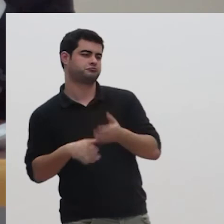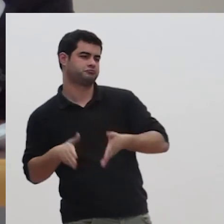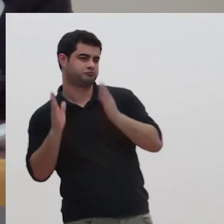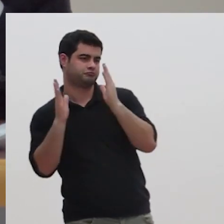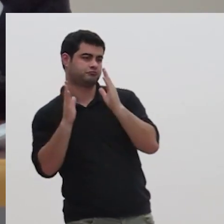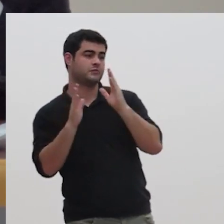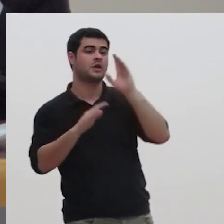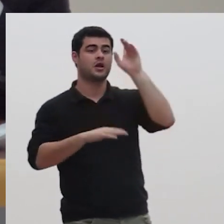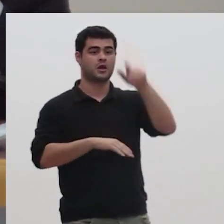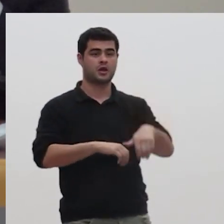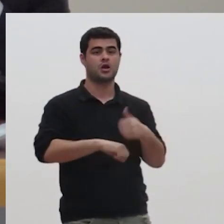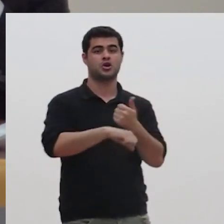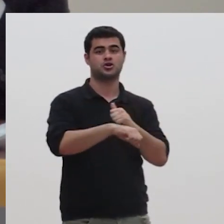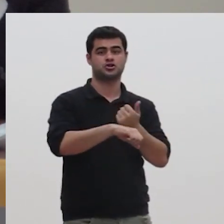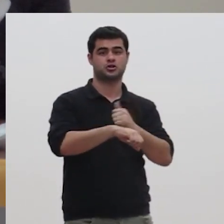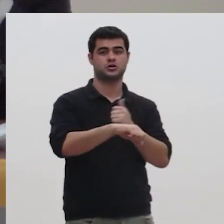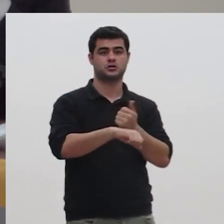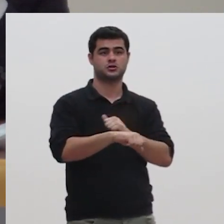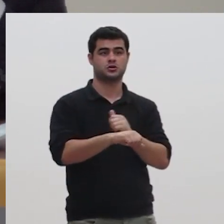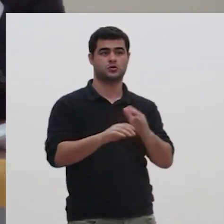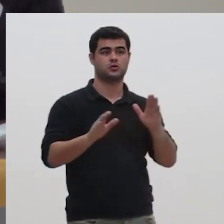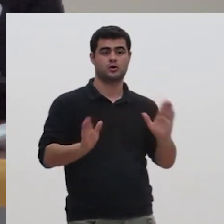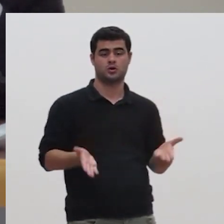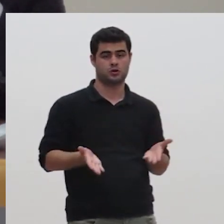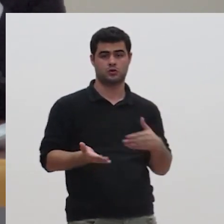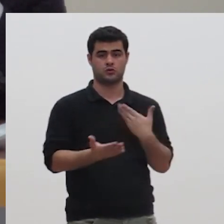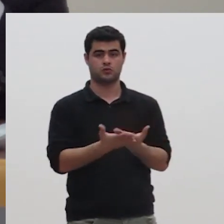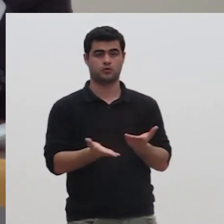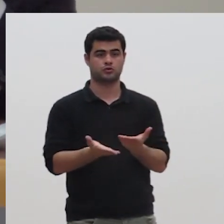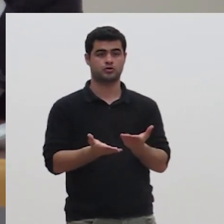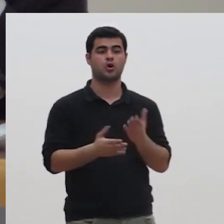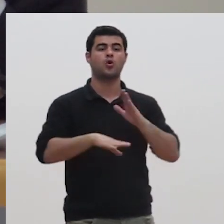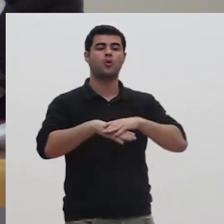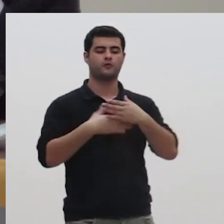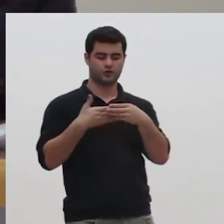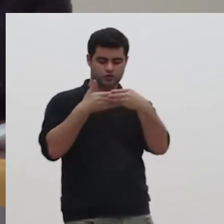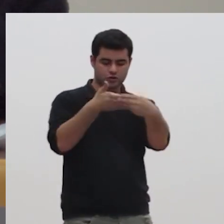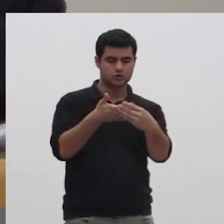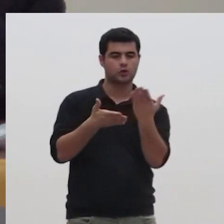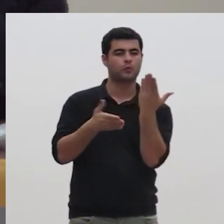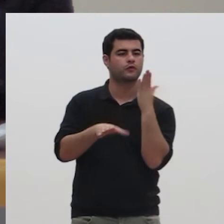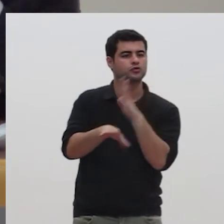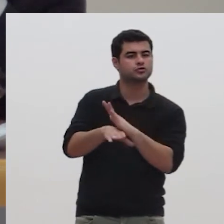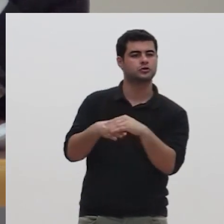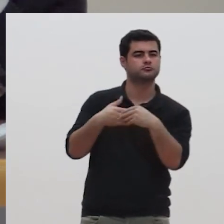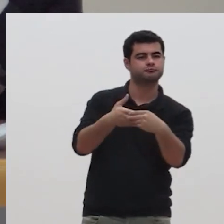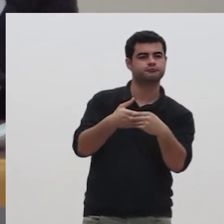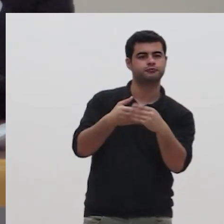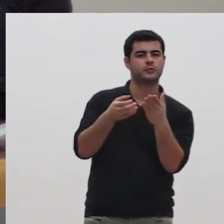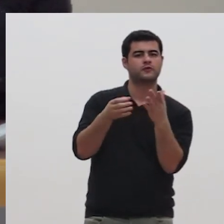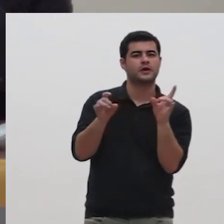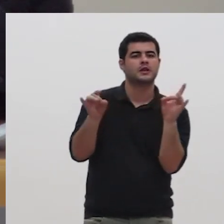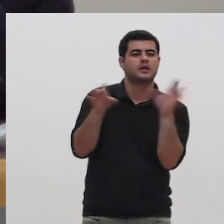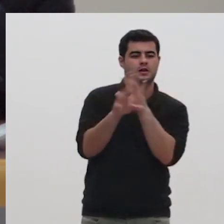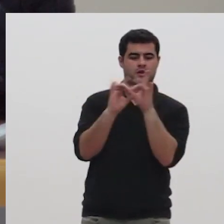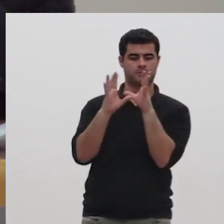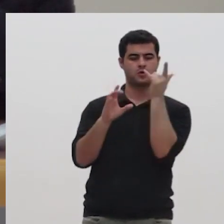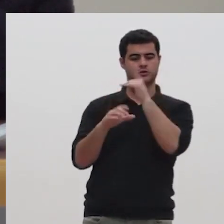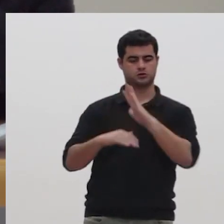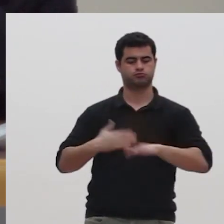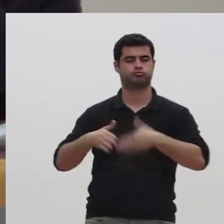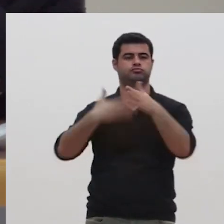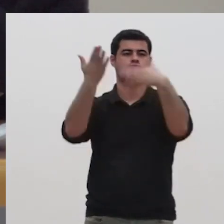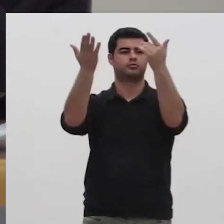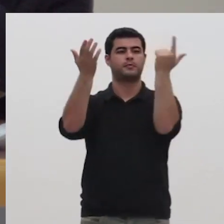a gestão da Suinfra. Como é que a gente vai fazer um dimensionamento? Como é que a gente vai detectar os gargalos? Como é que a gente vai, enfim, melhorar